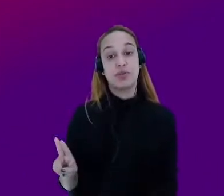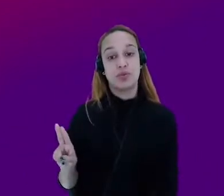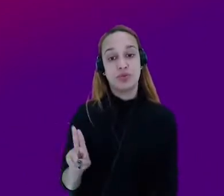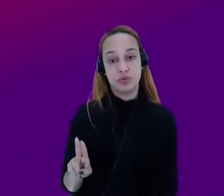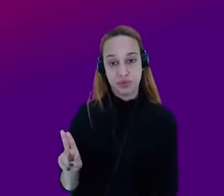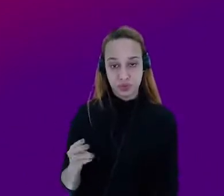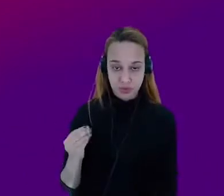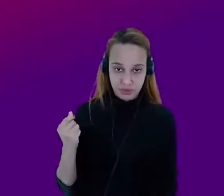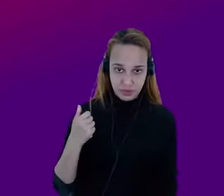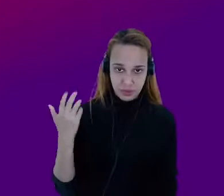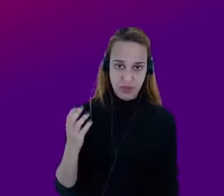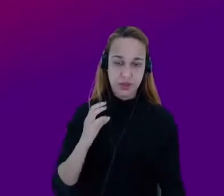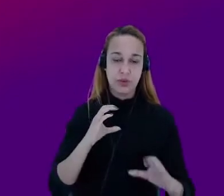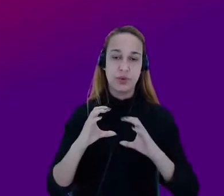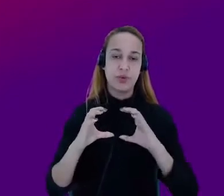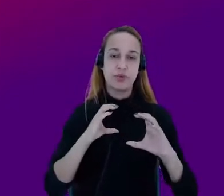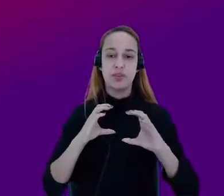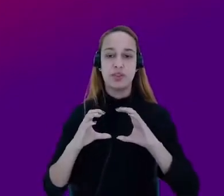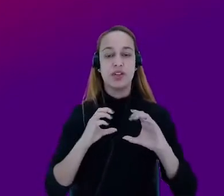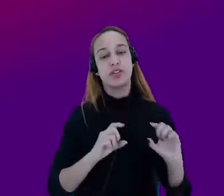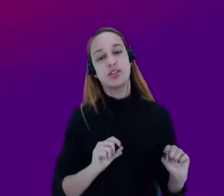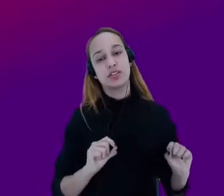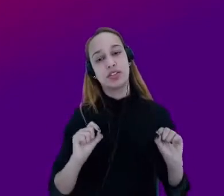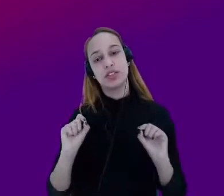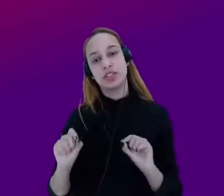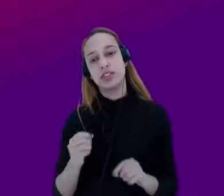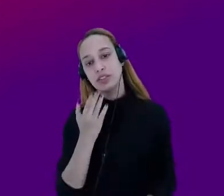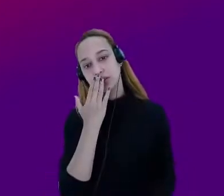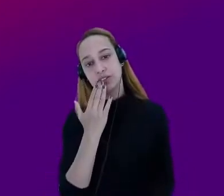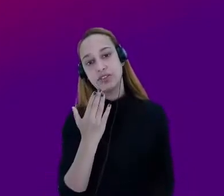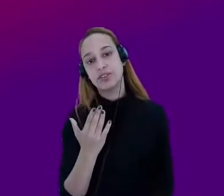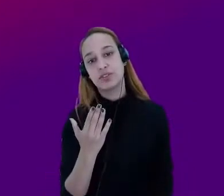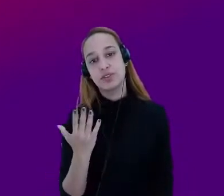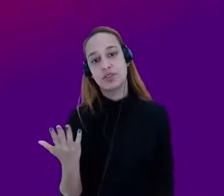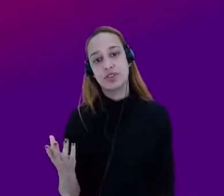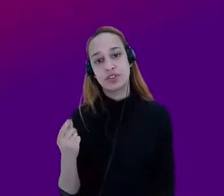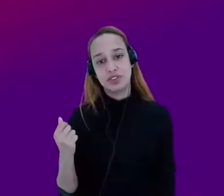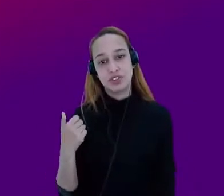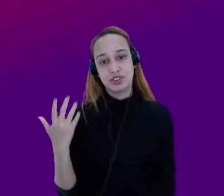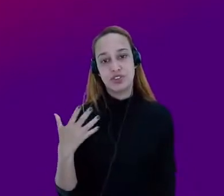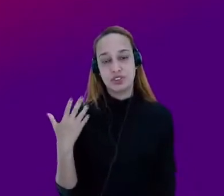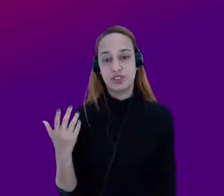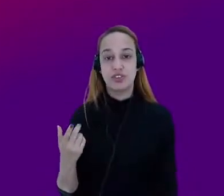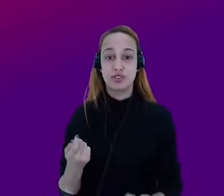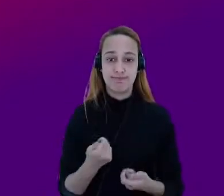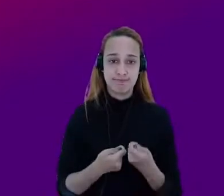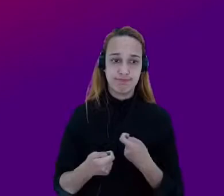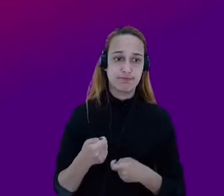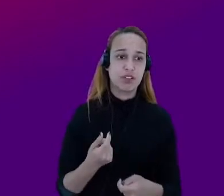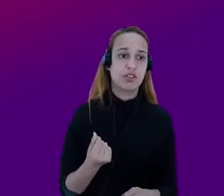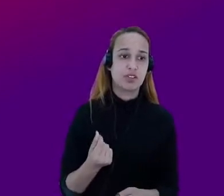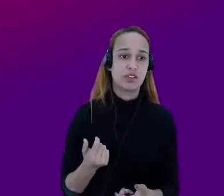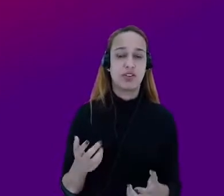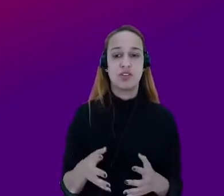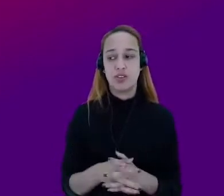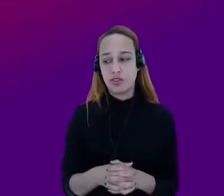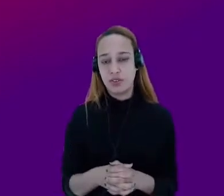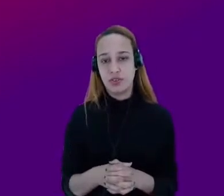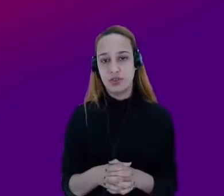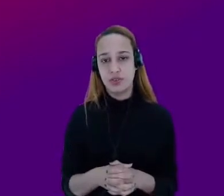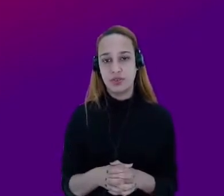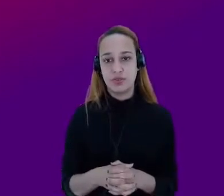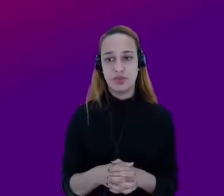da comunicação massiva desse tipo de negócio. Ou seja, se você buscar